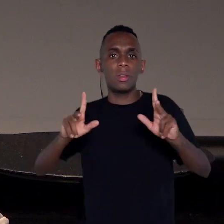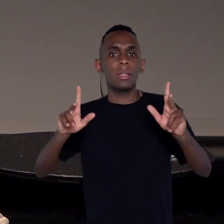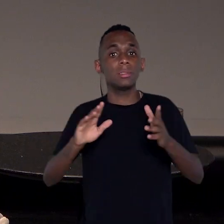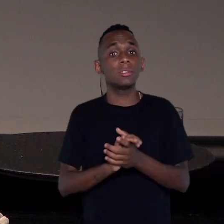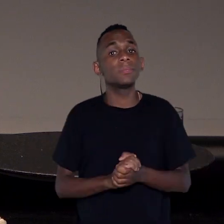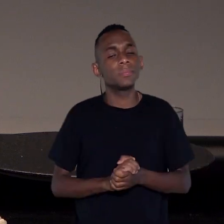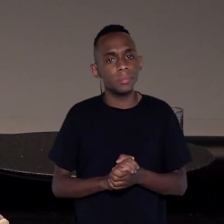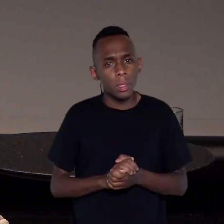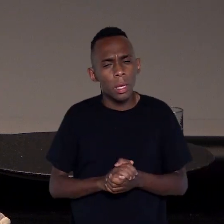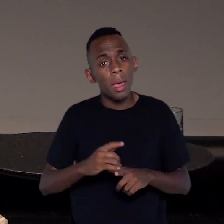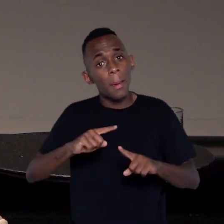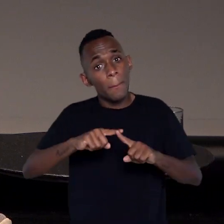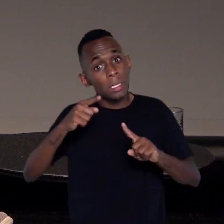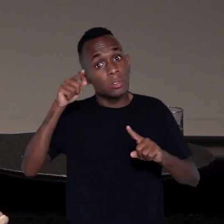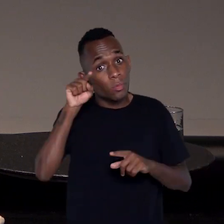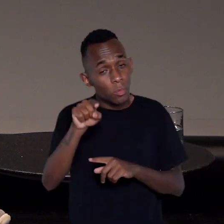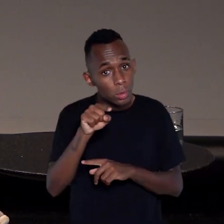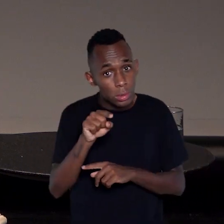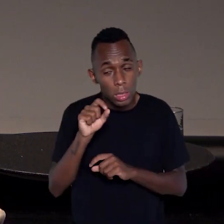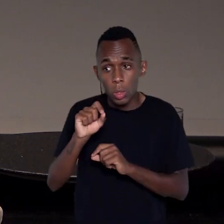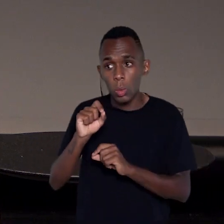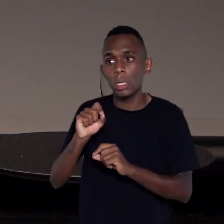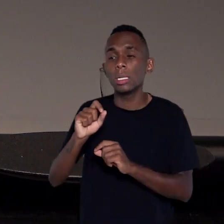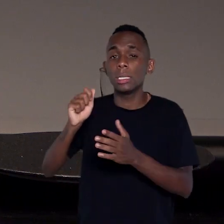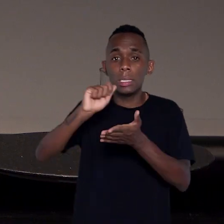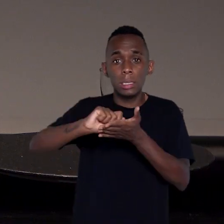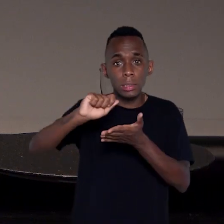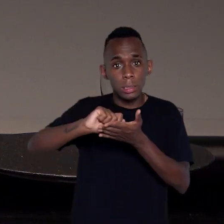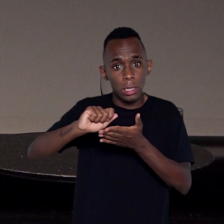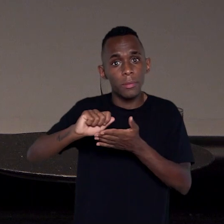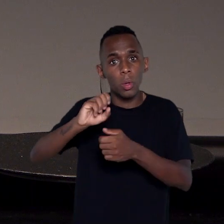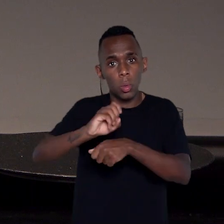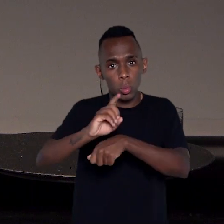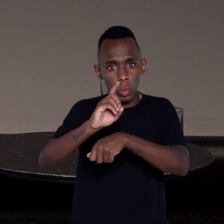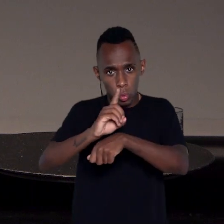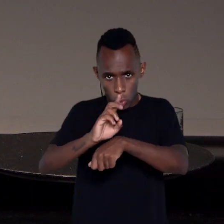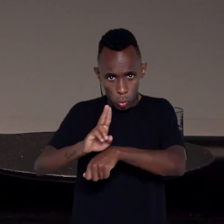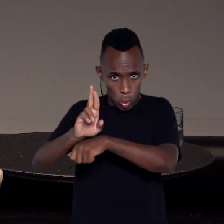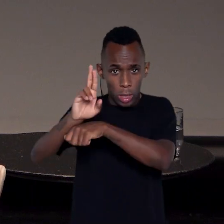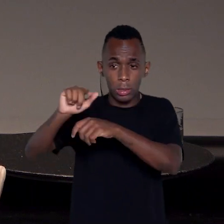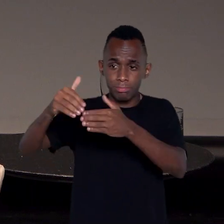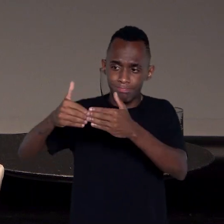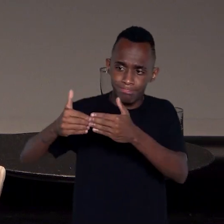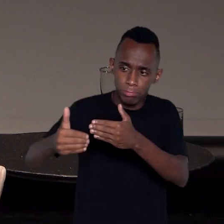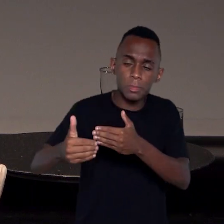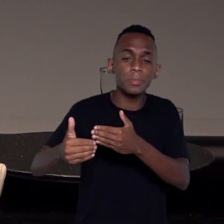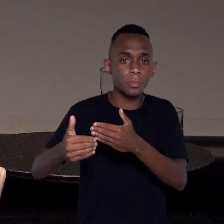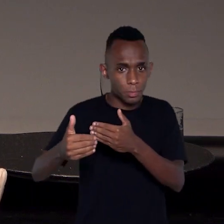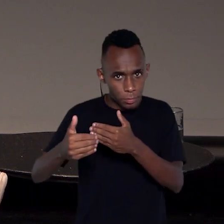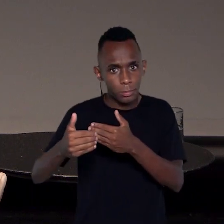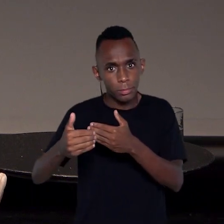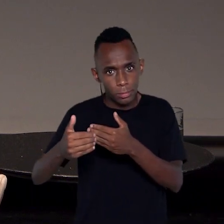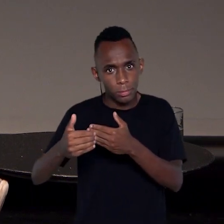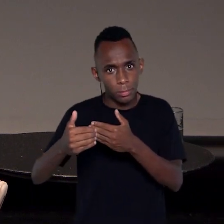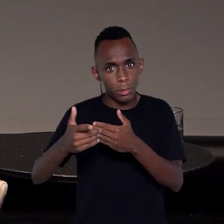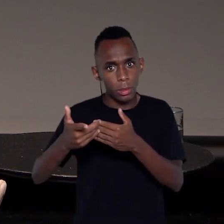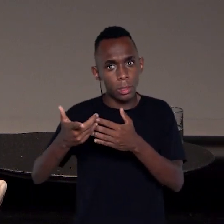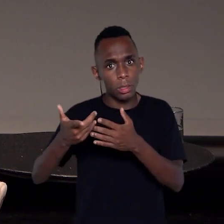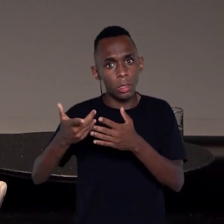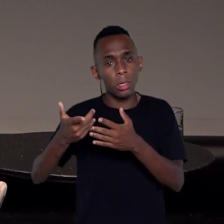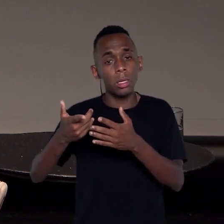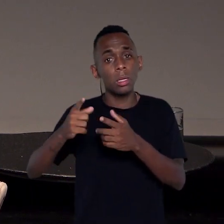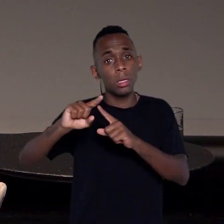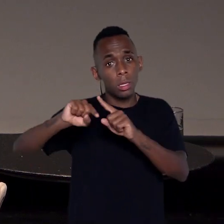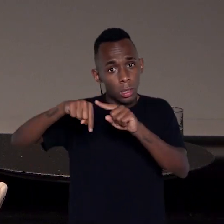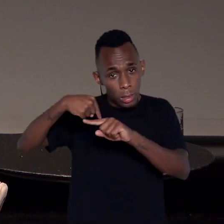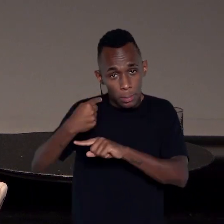coisa. No seu caso, você escreveu o Torto Arado, e daí para frente, dado essa tremenda